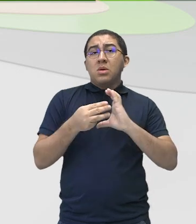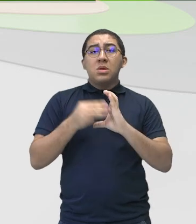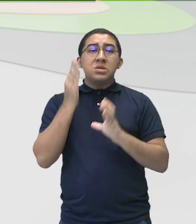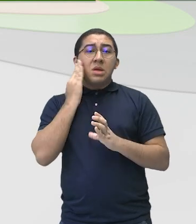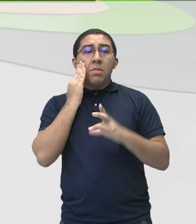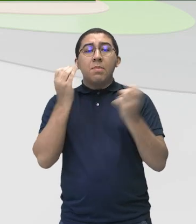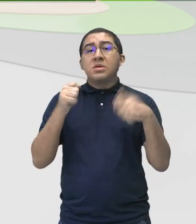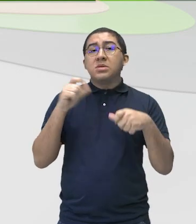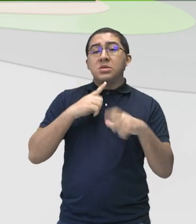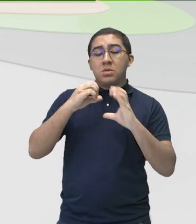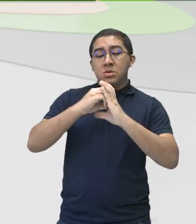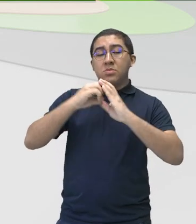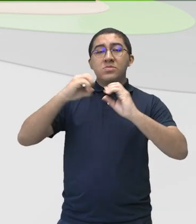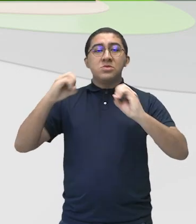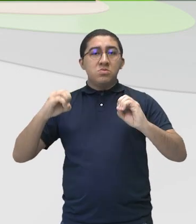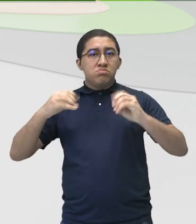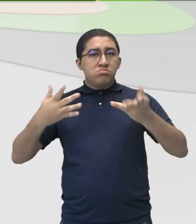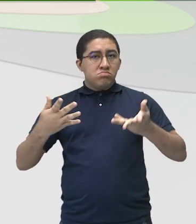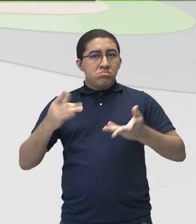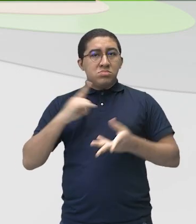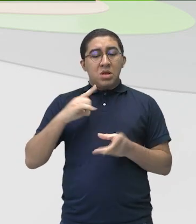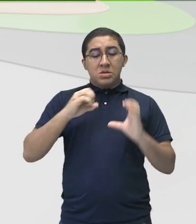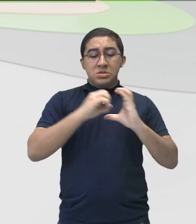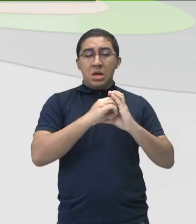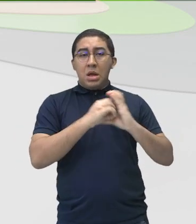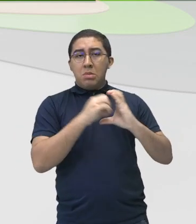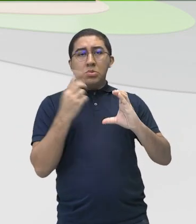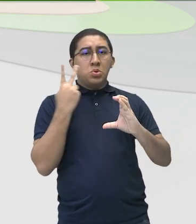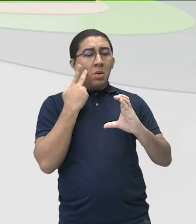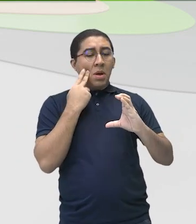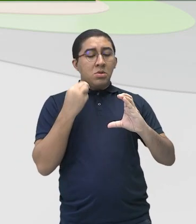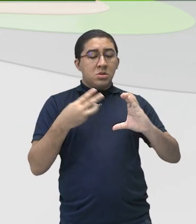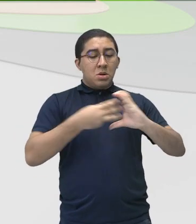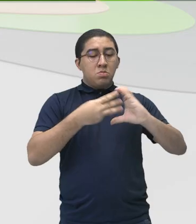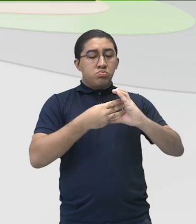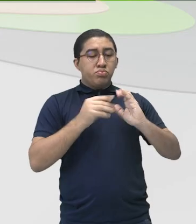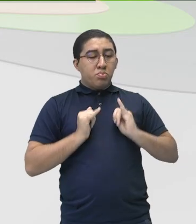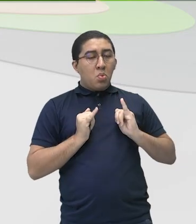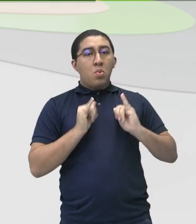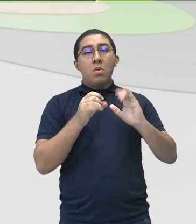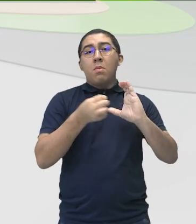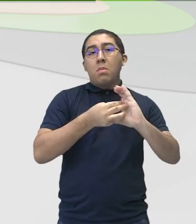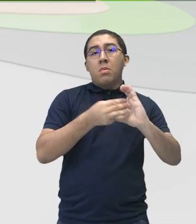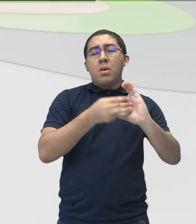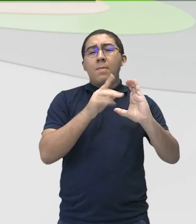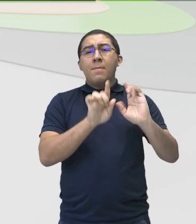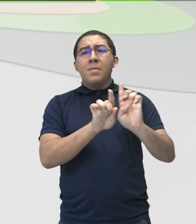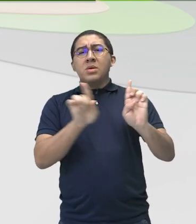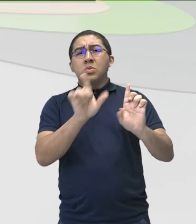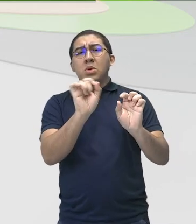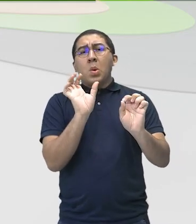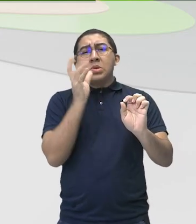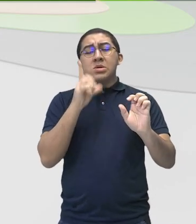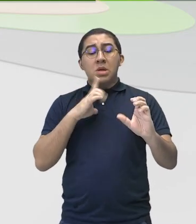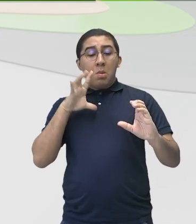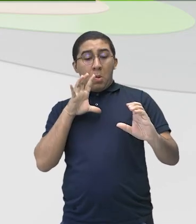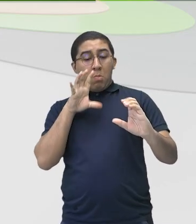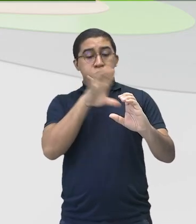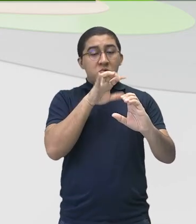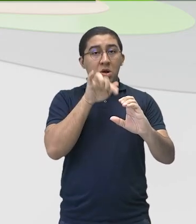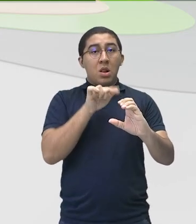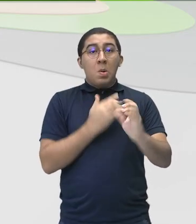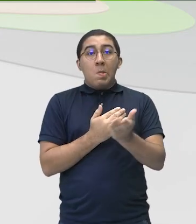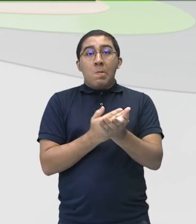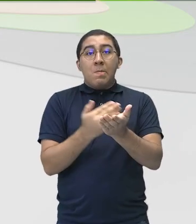ela precisa se dividir? Ela está lá desempenhando as suas funções e o que acontece para ela entender que ela precisa iniciar